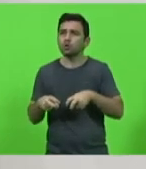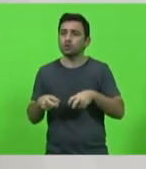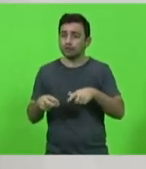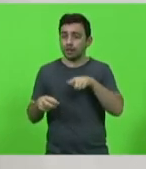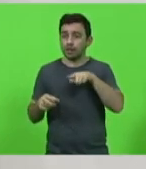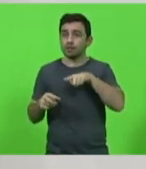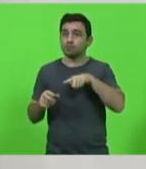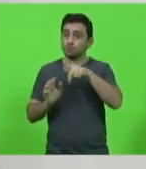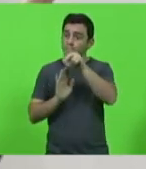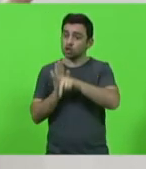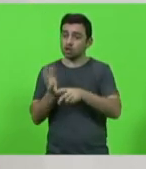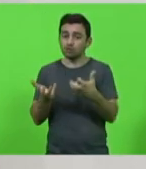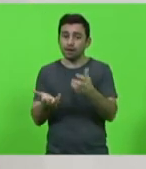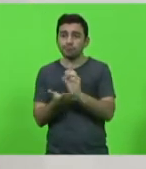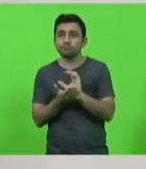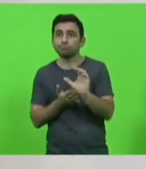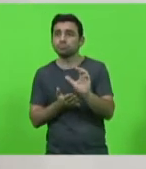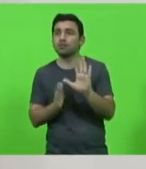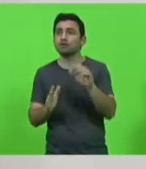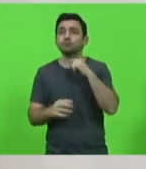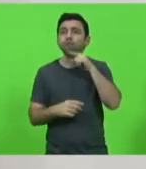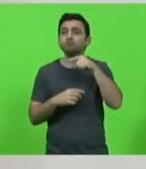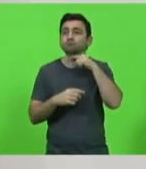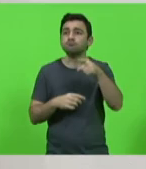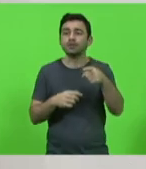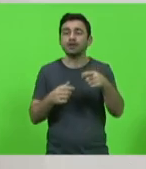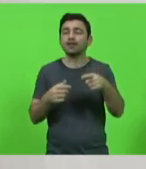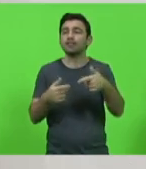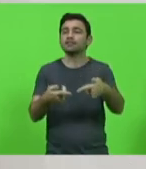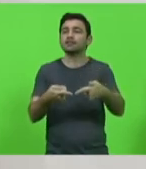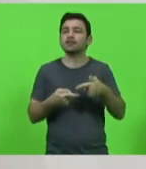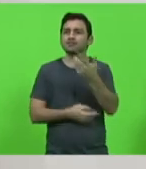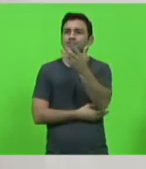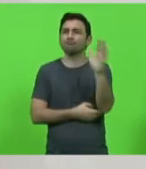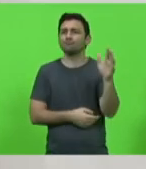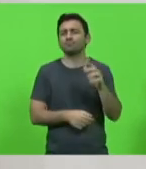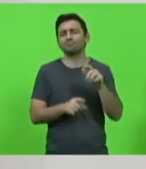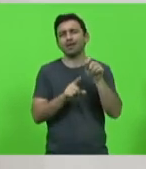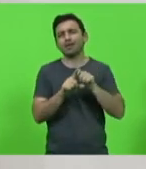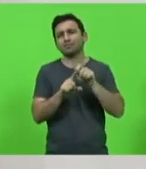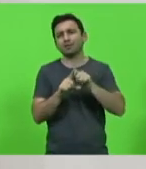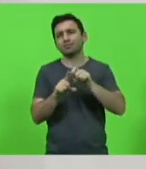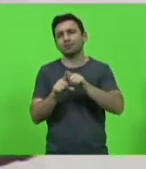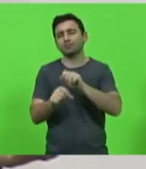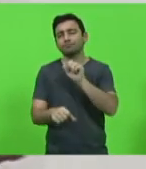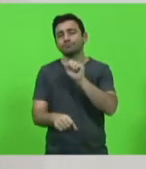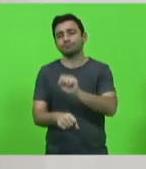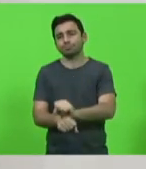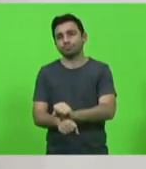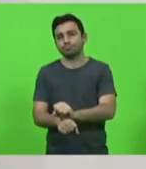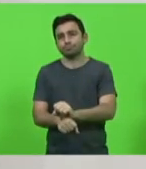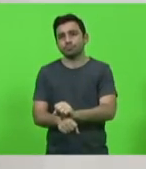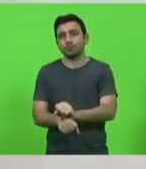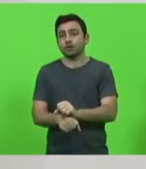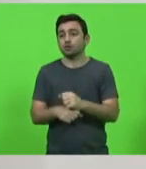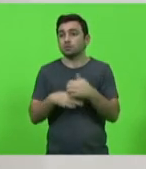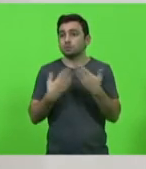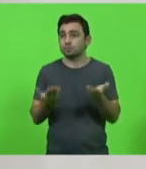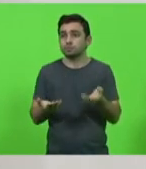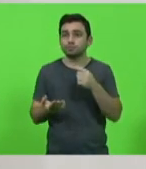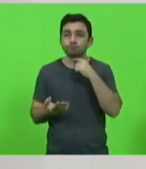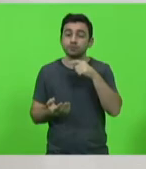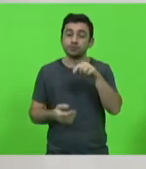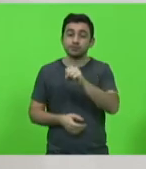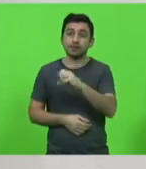projetos para investir, não conseguem emitir licença ambiental há muitos meses que está ali parado, o investimento não acontece e Santa